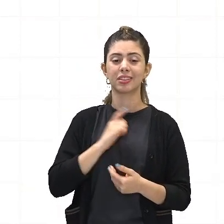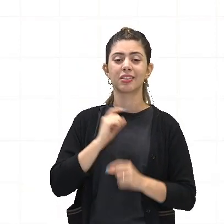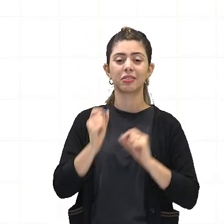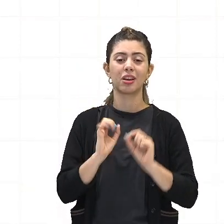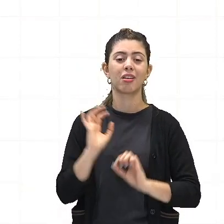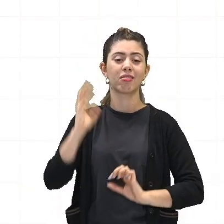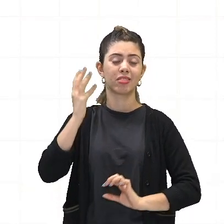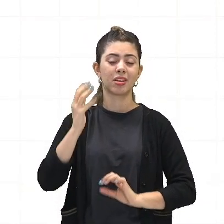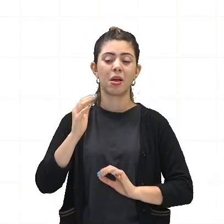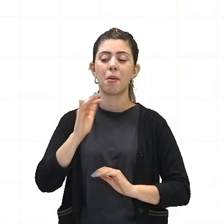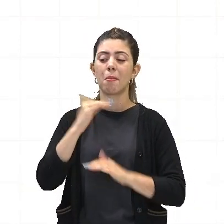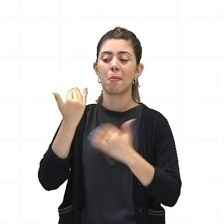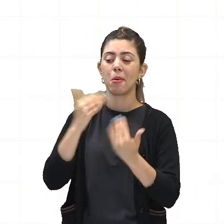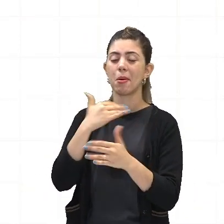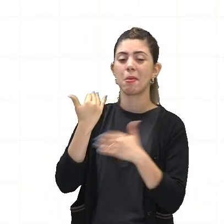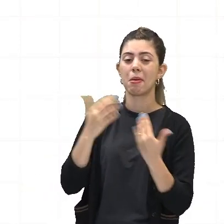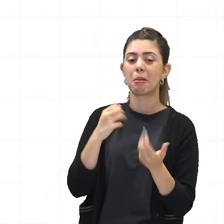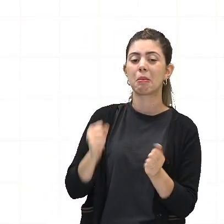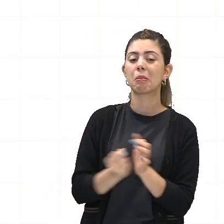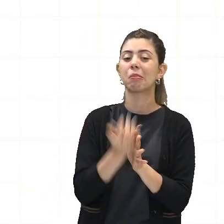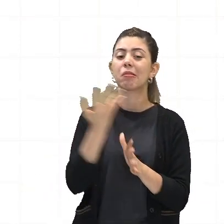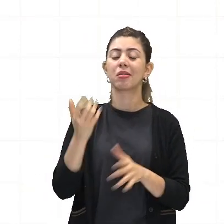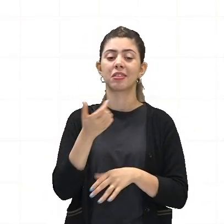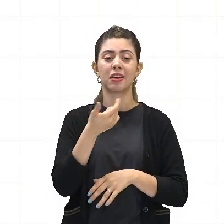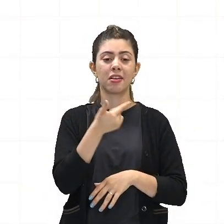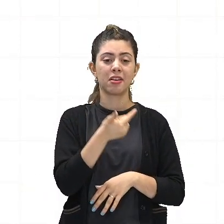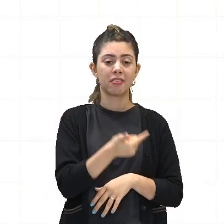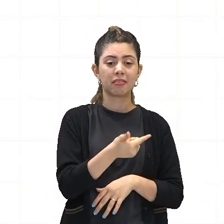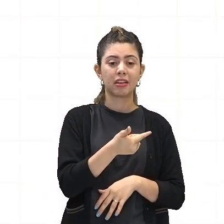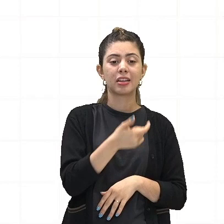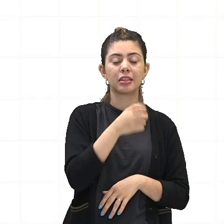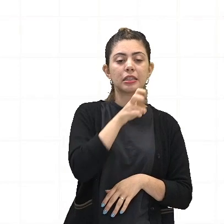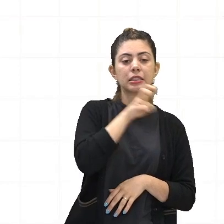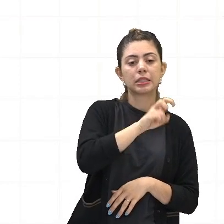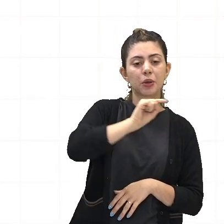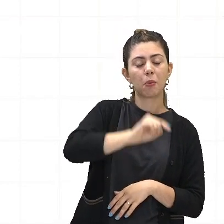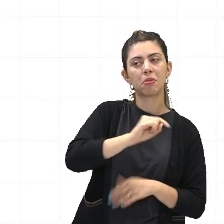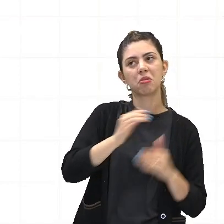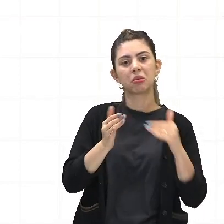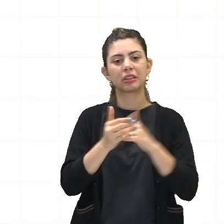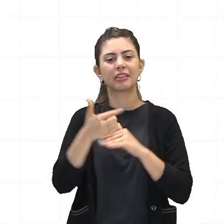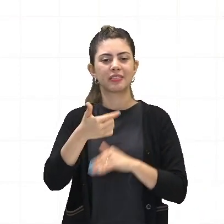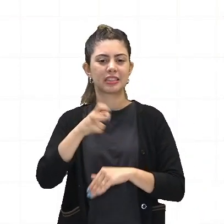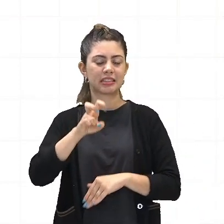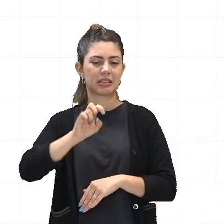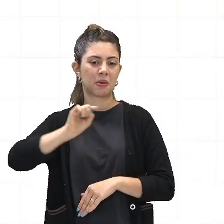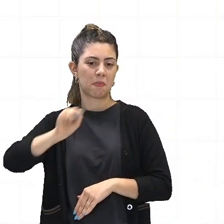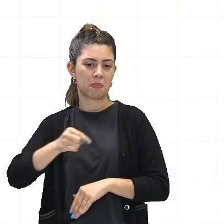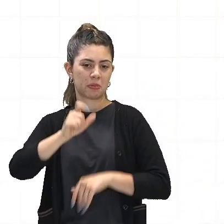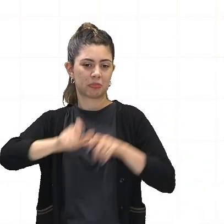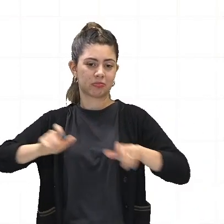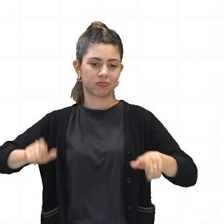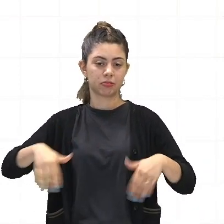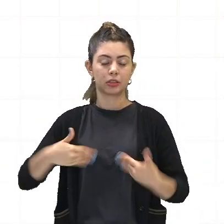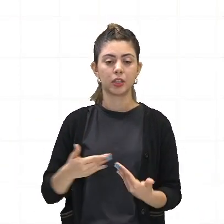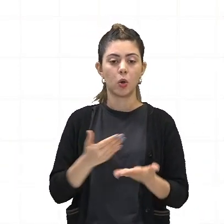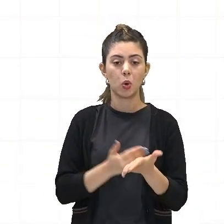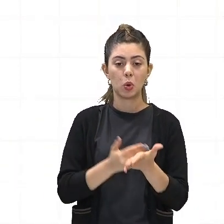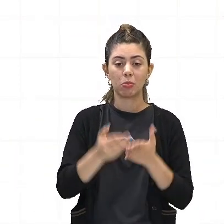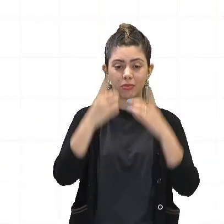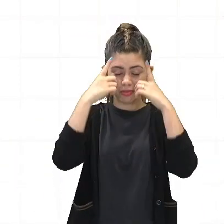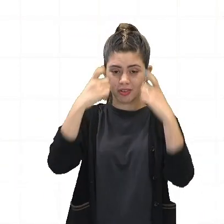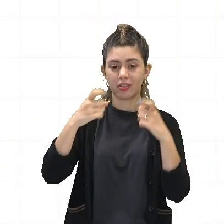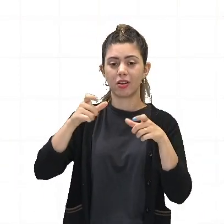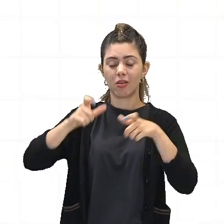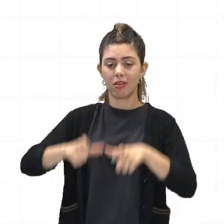franceses, conhecidos como huguenotes por católicos. Esse terrível evento teve início em 24